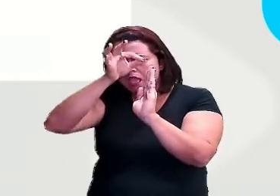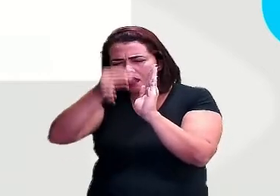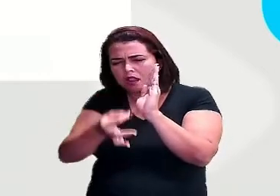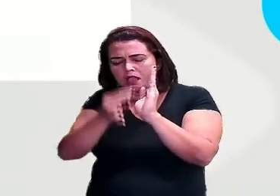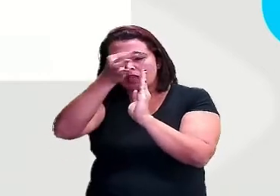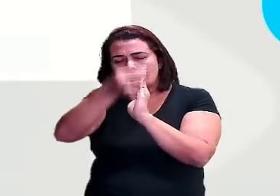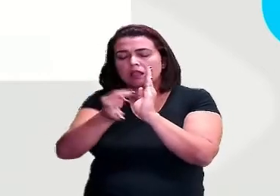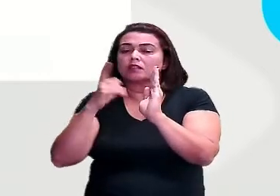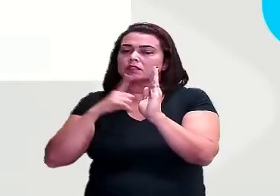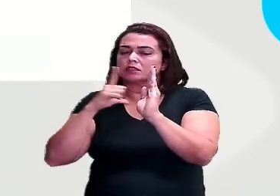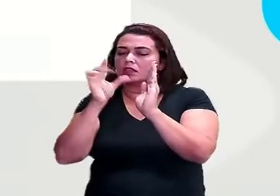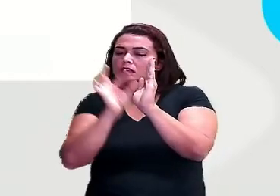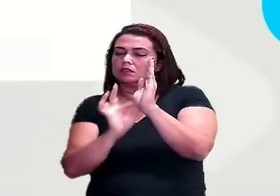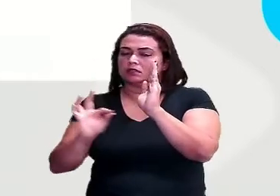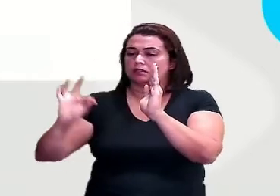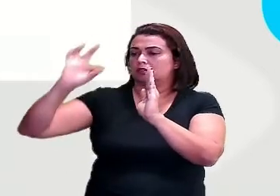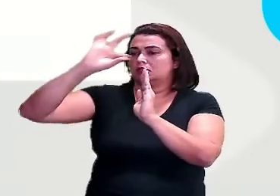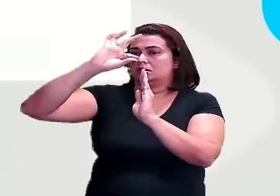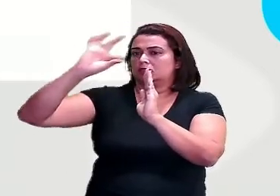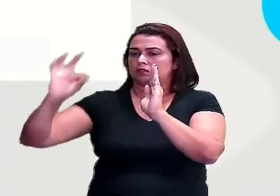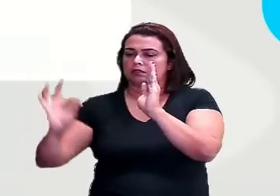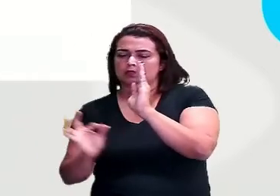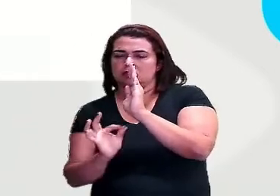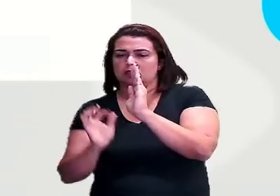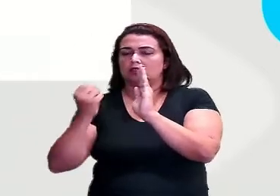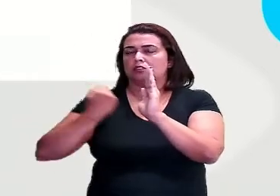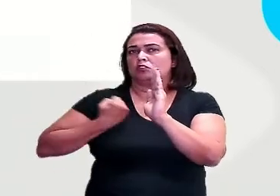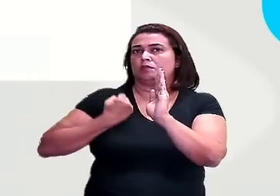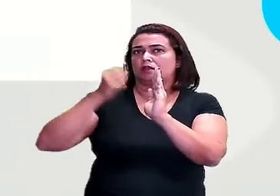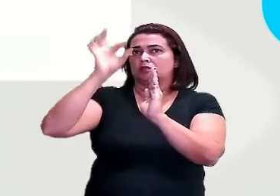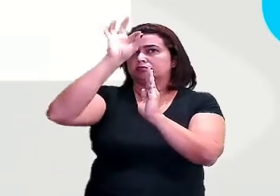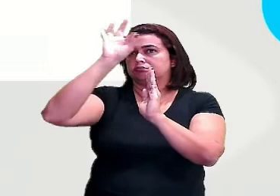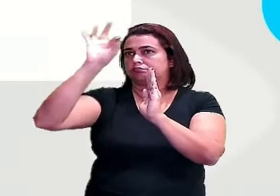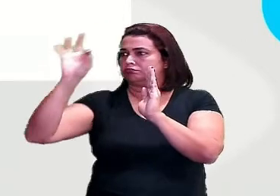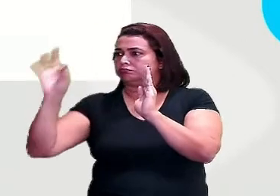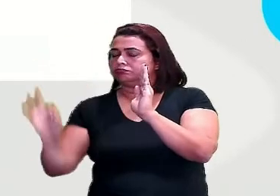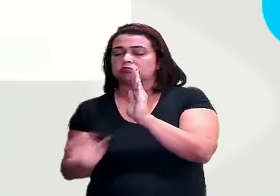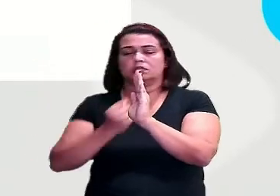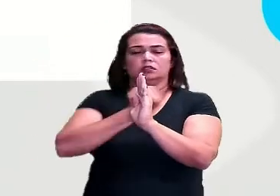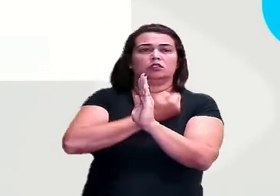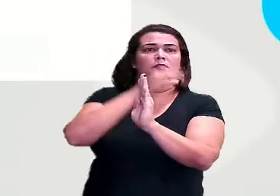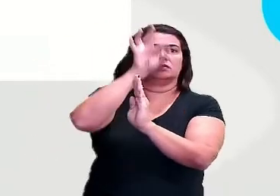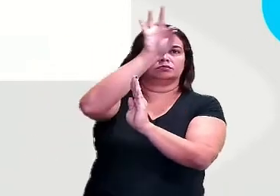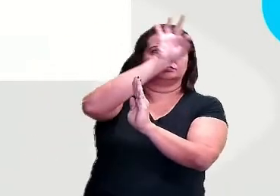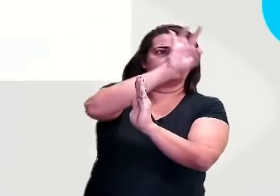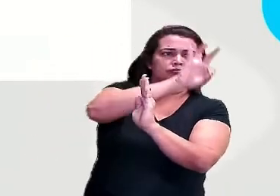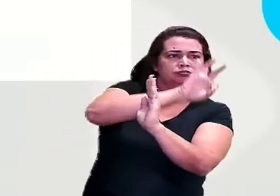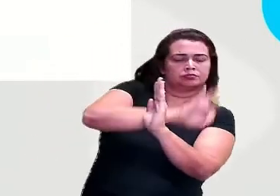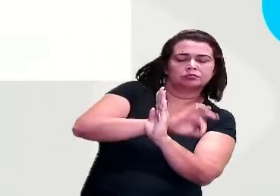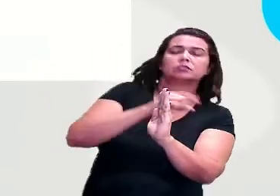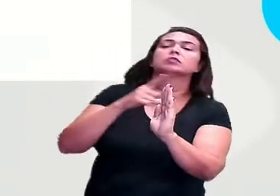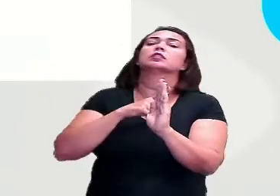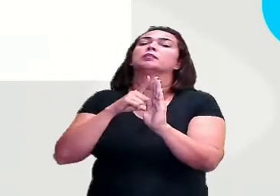ao meridiano de Greenwich, que seriam latitudes leste, e do lado